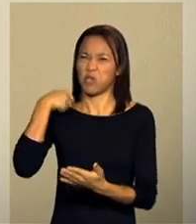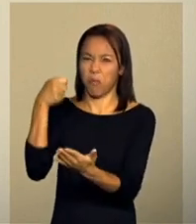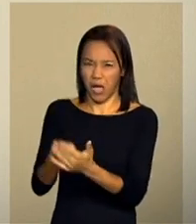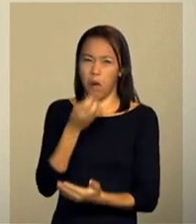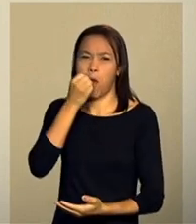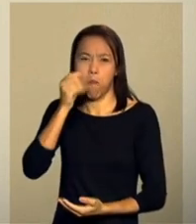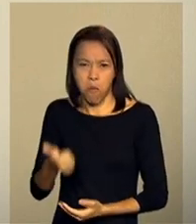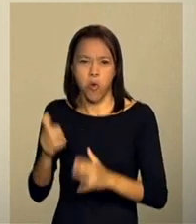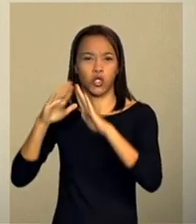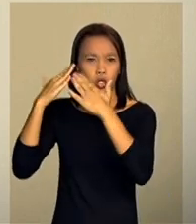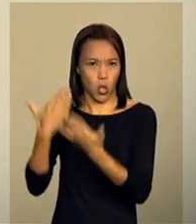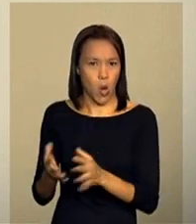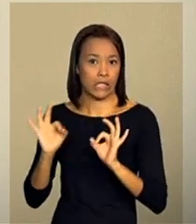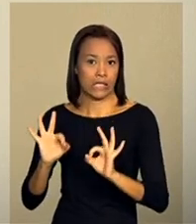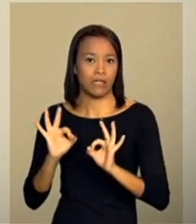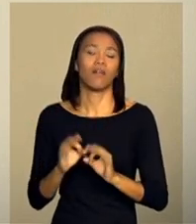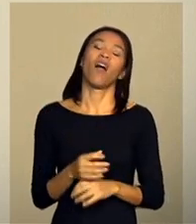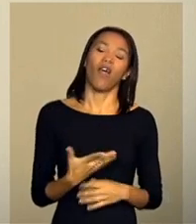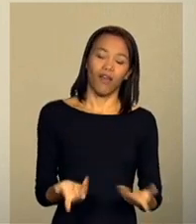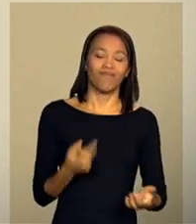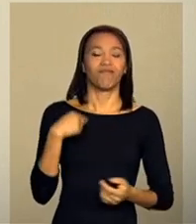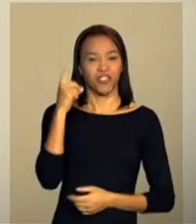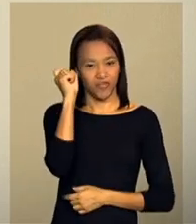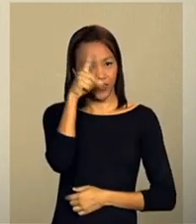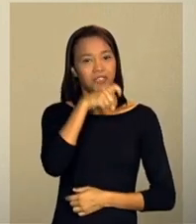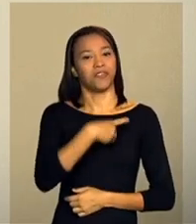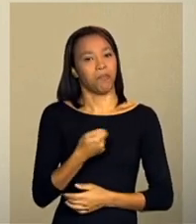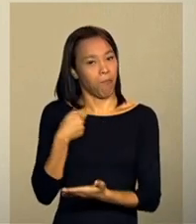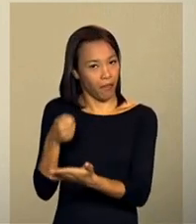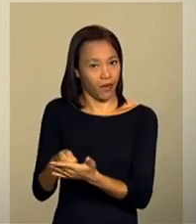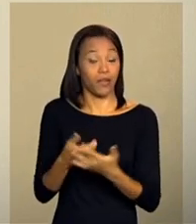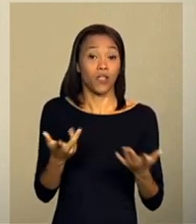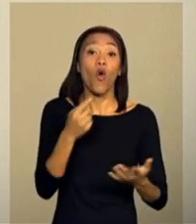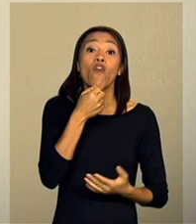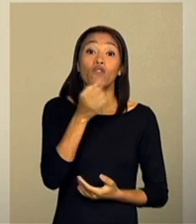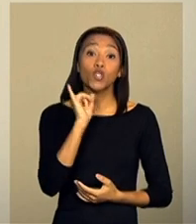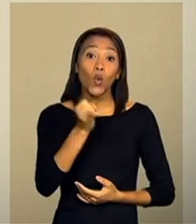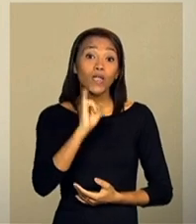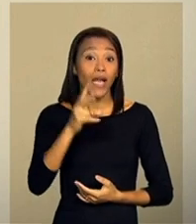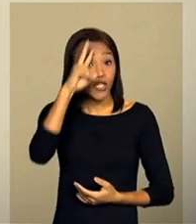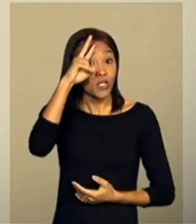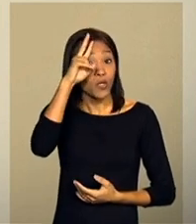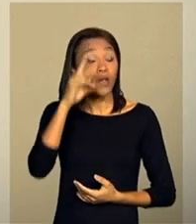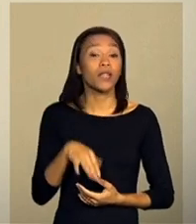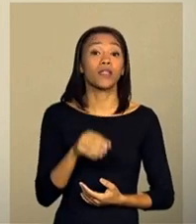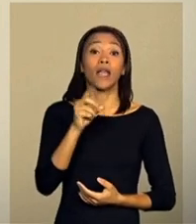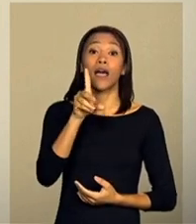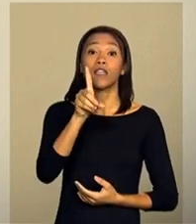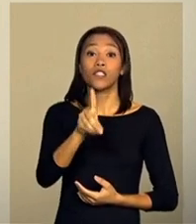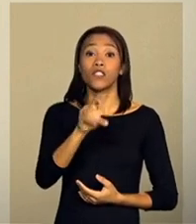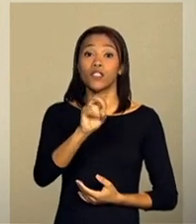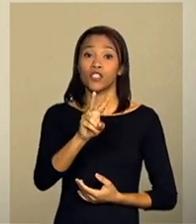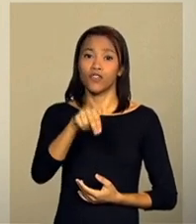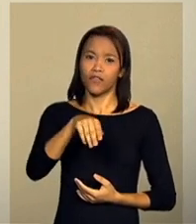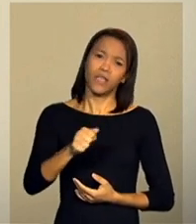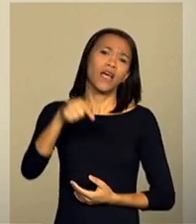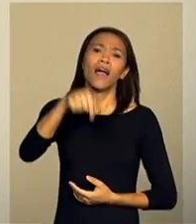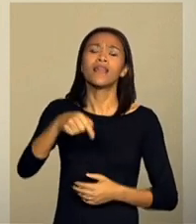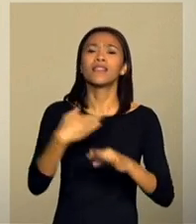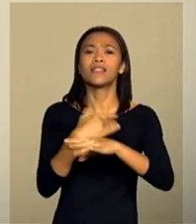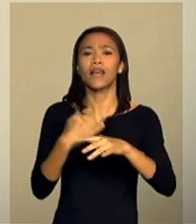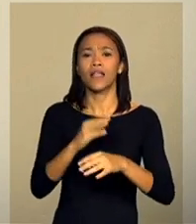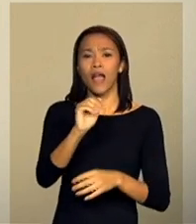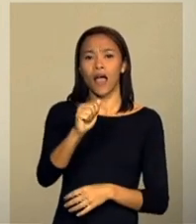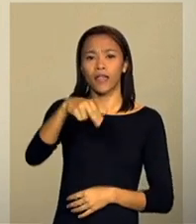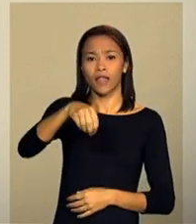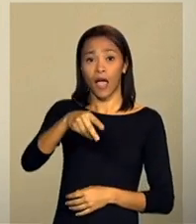boa creche não é presidente Ah fica muito difícil sim Luciano Eu vou te contar por exemplo a história da Don Dona Divina Martins aqui de Anápolis